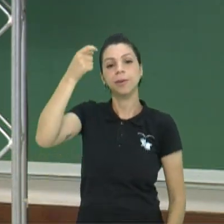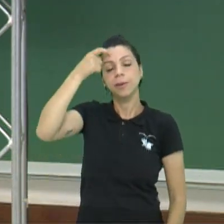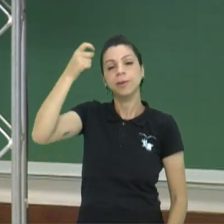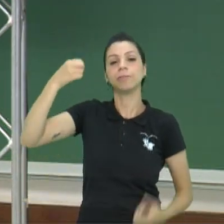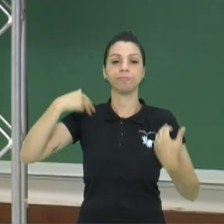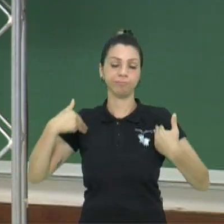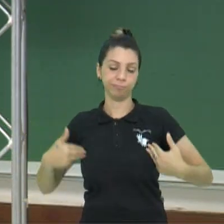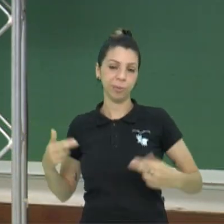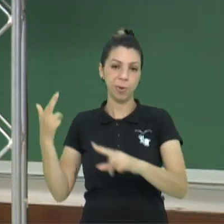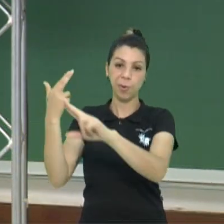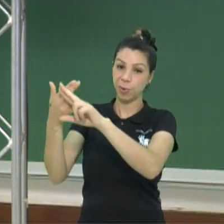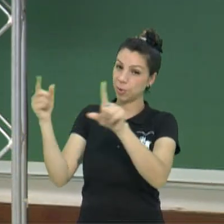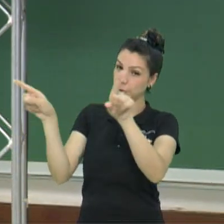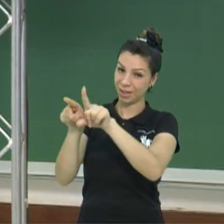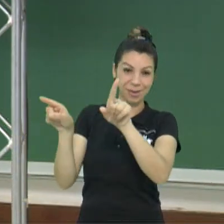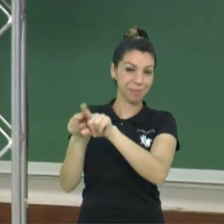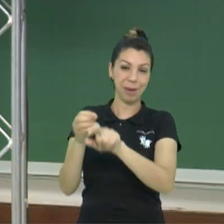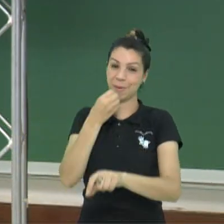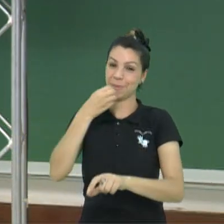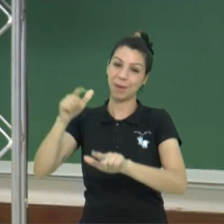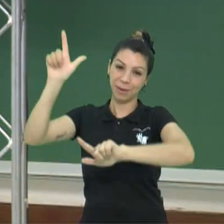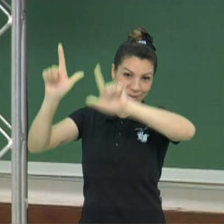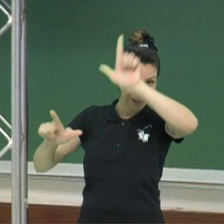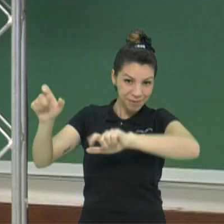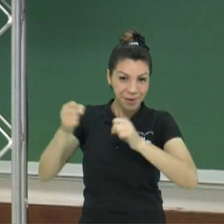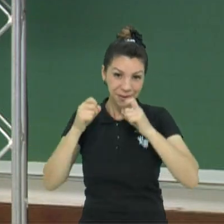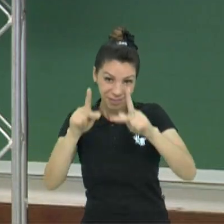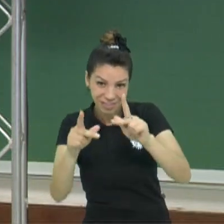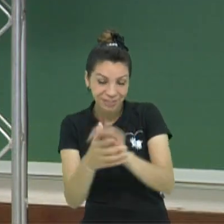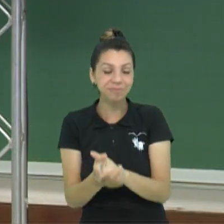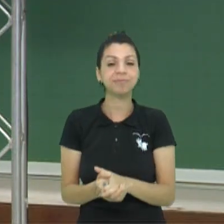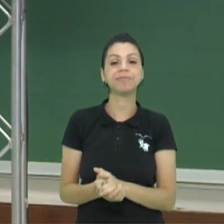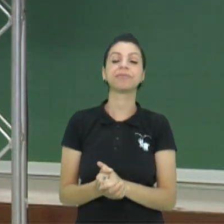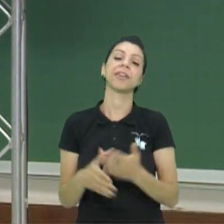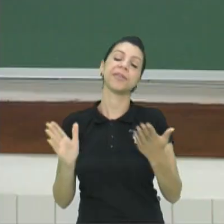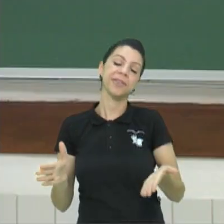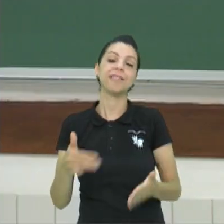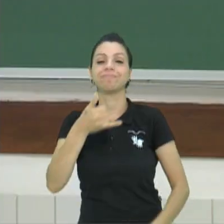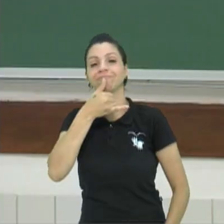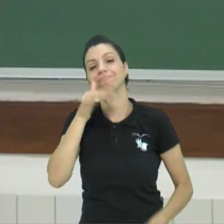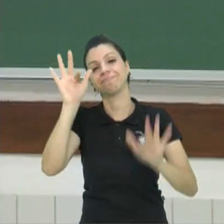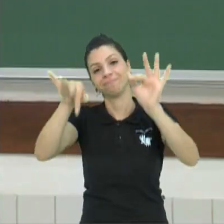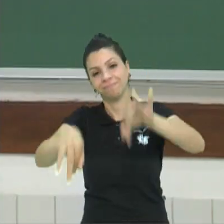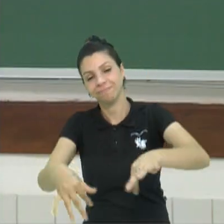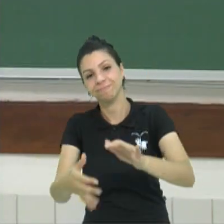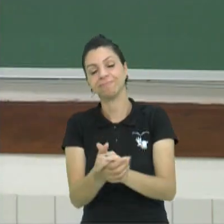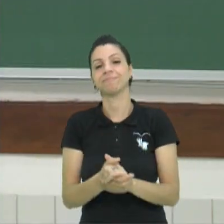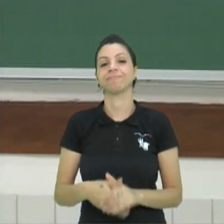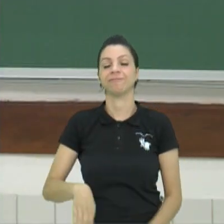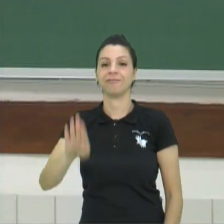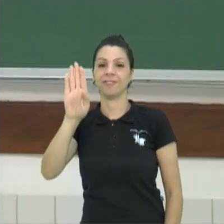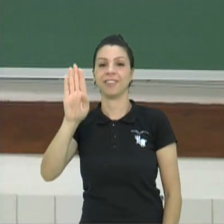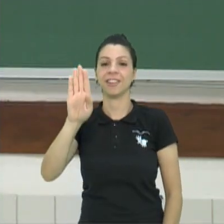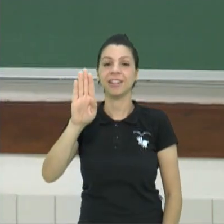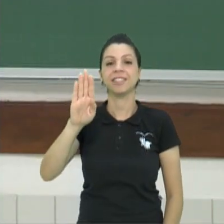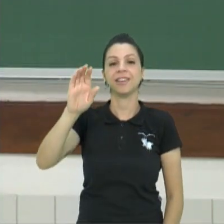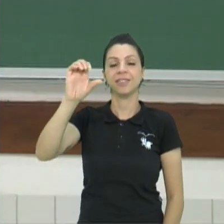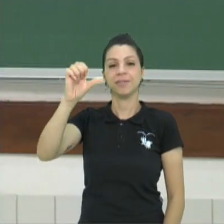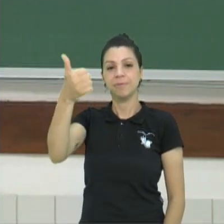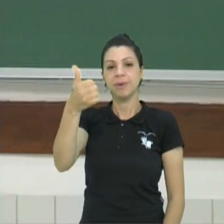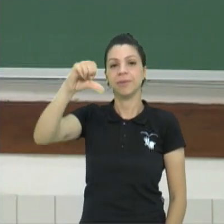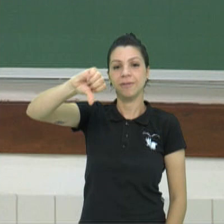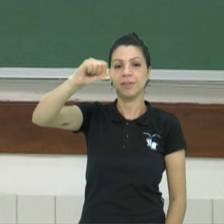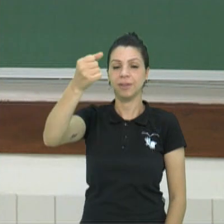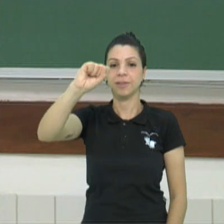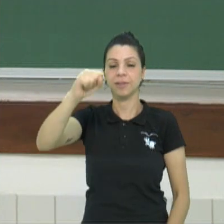muito bem a televisão. Legal? A gente vai ficando por aqui na aula de hoje, então. Eleição de 89 para você. Presta atenção